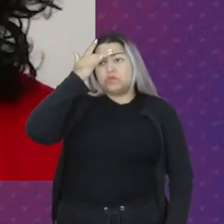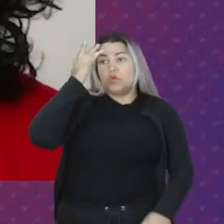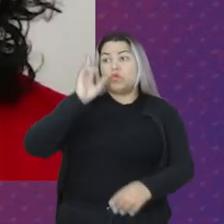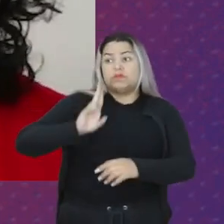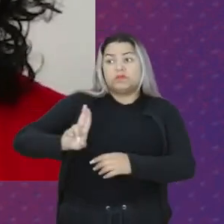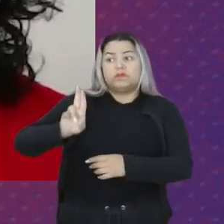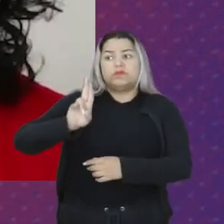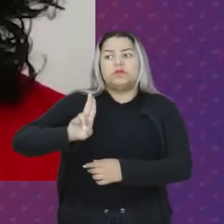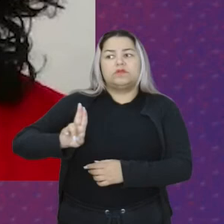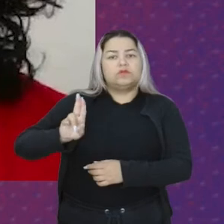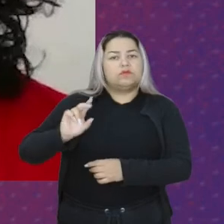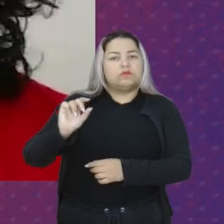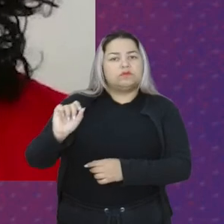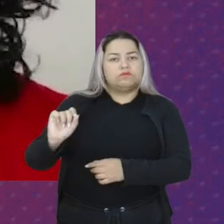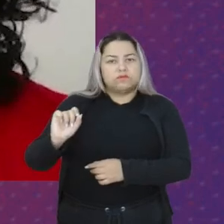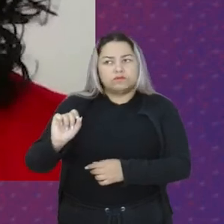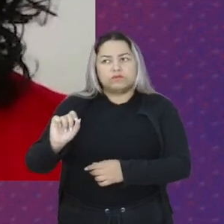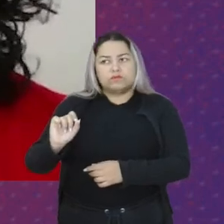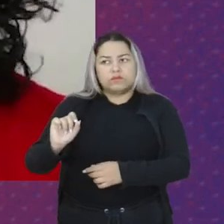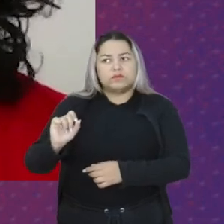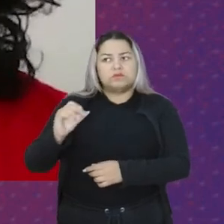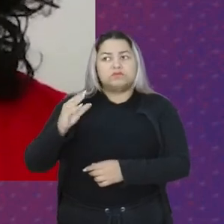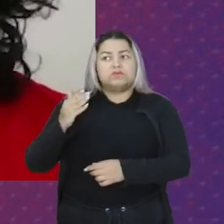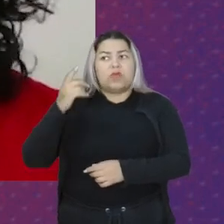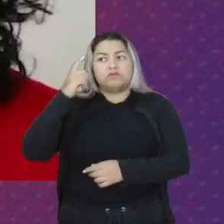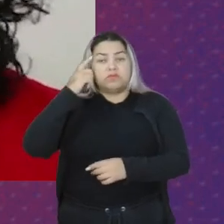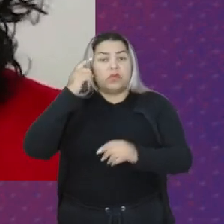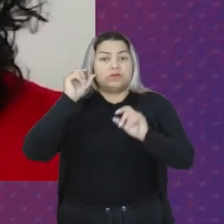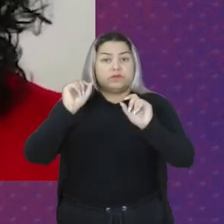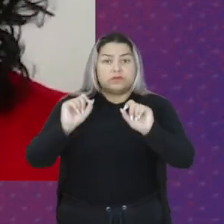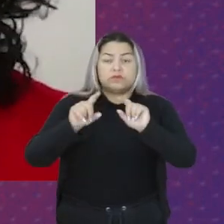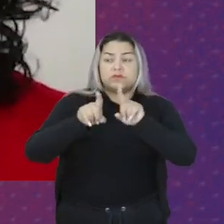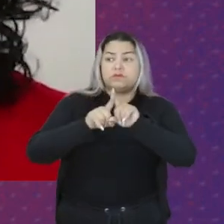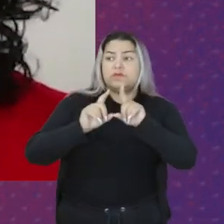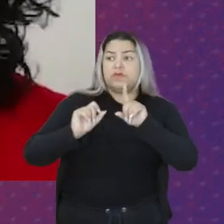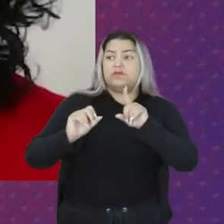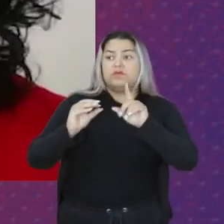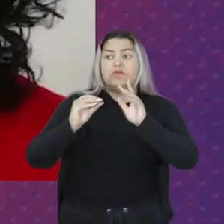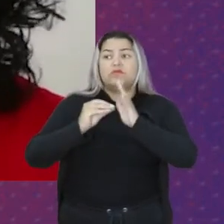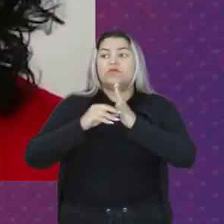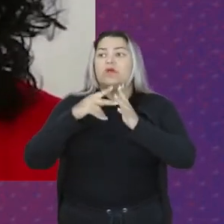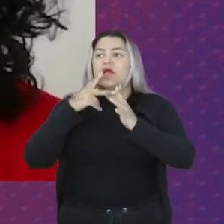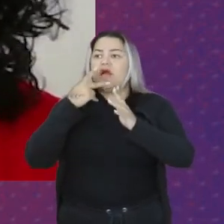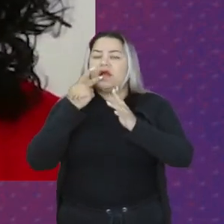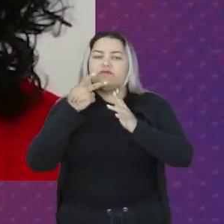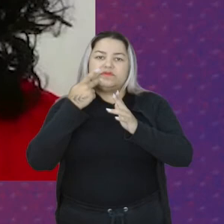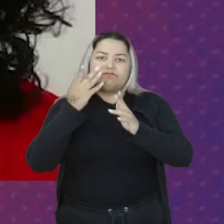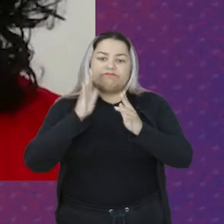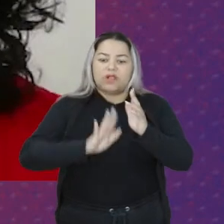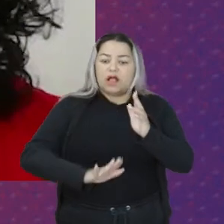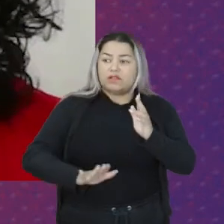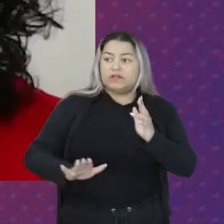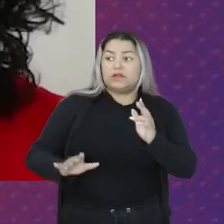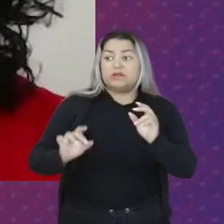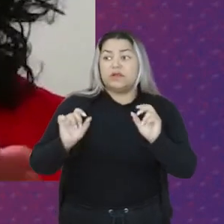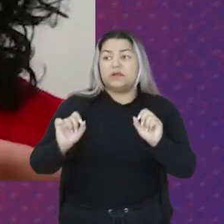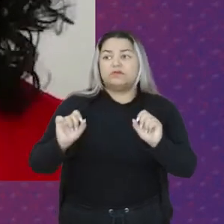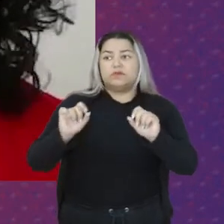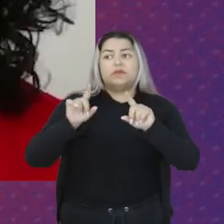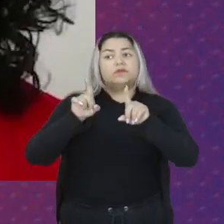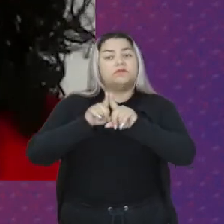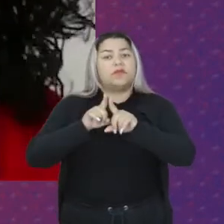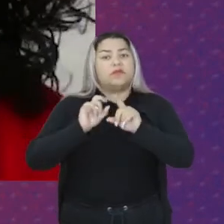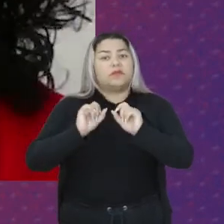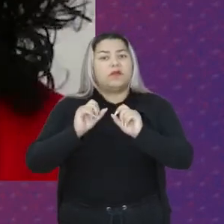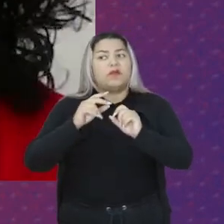usando da sua maturidade e da desvantagem de argumentação da criança, passa